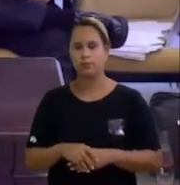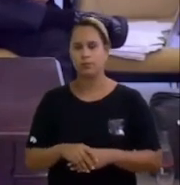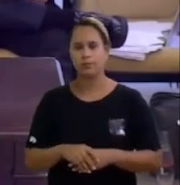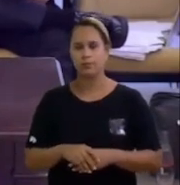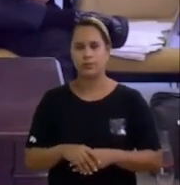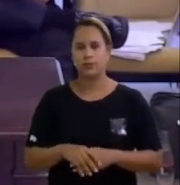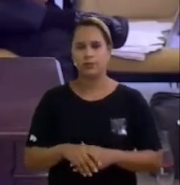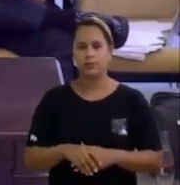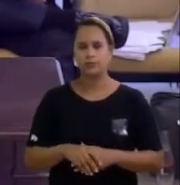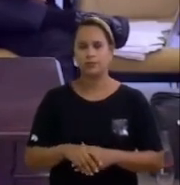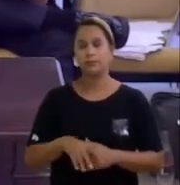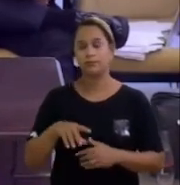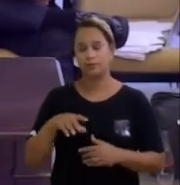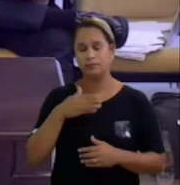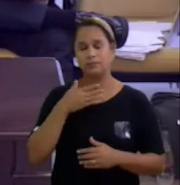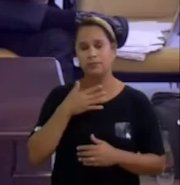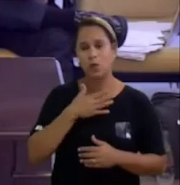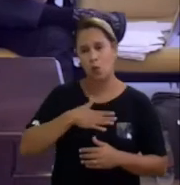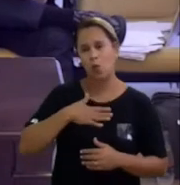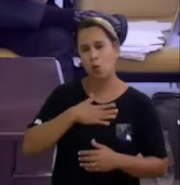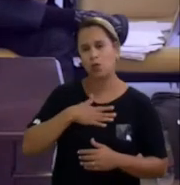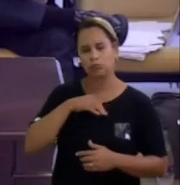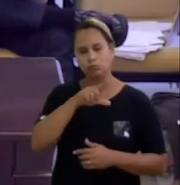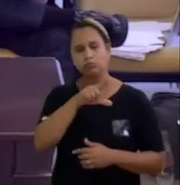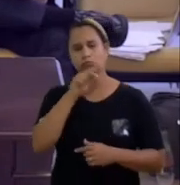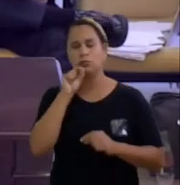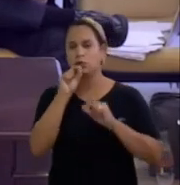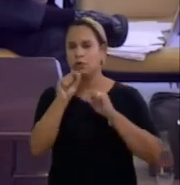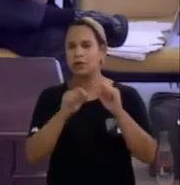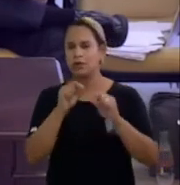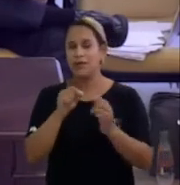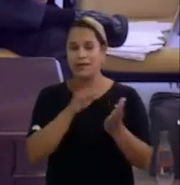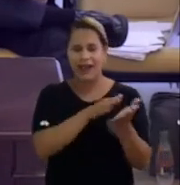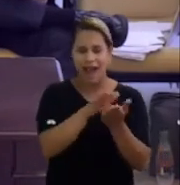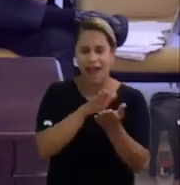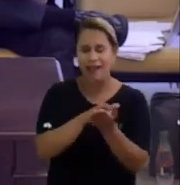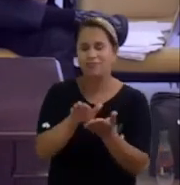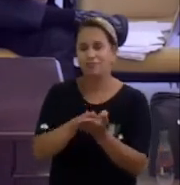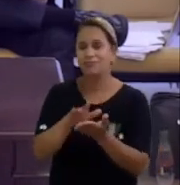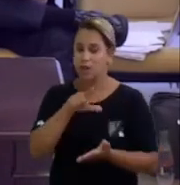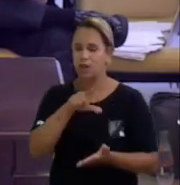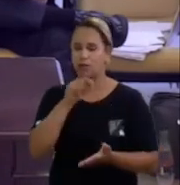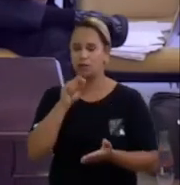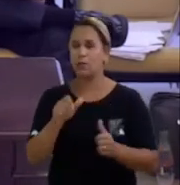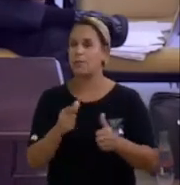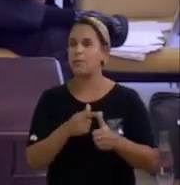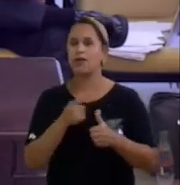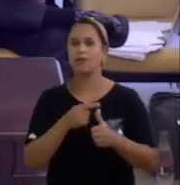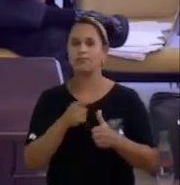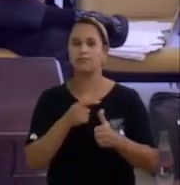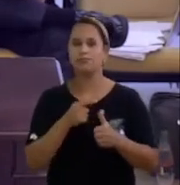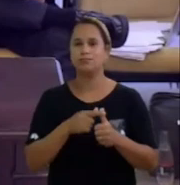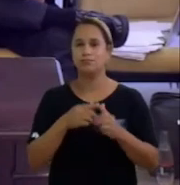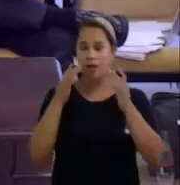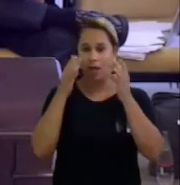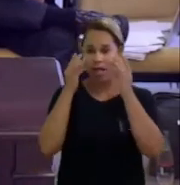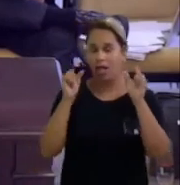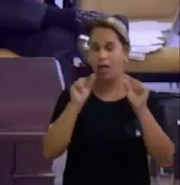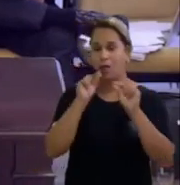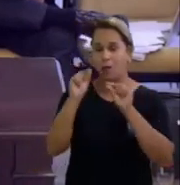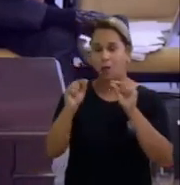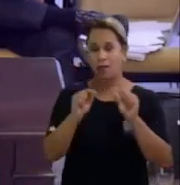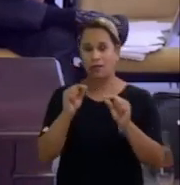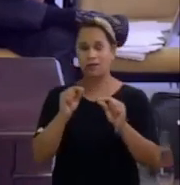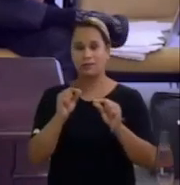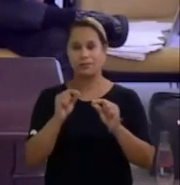alguns destaques aqui para Vossas Excelências, dos gastos principalmente. Primeiro alerta do próprio e-mail da advogada do União Brasil, quando